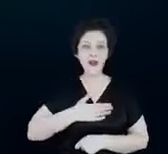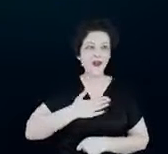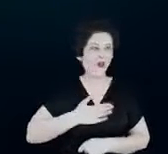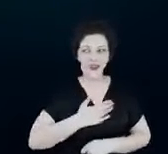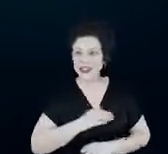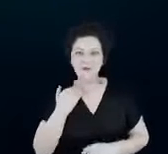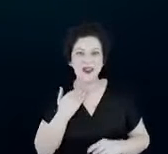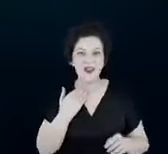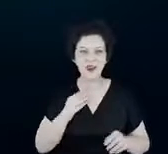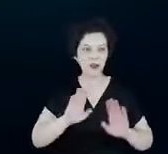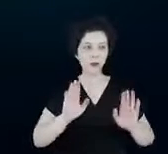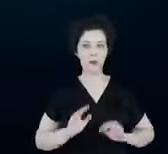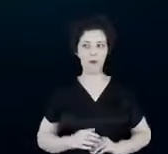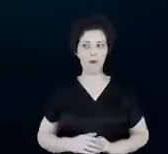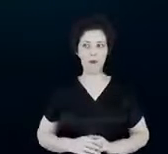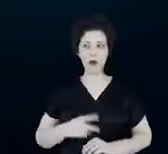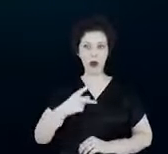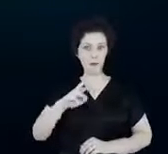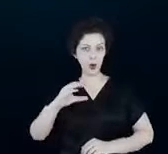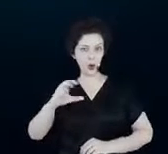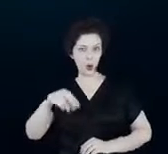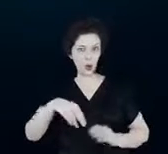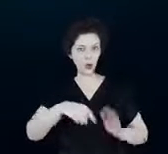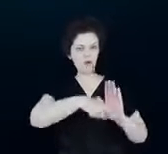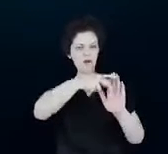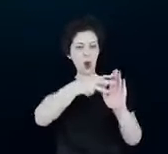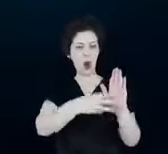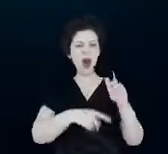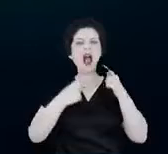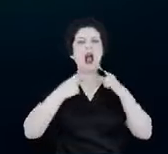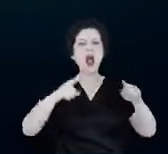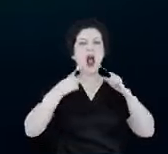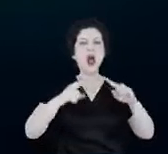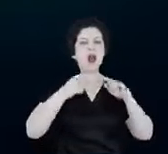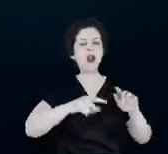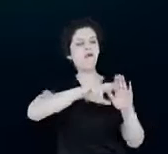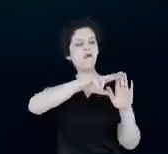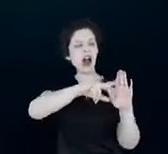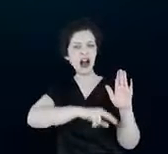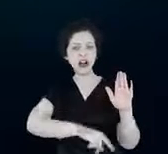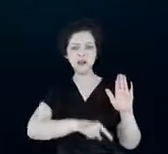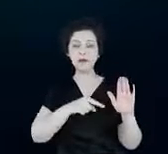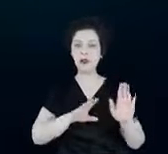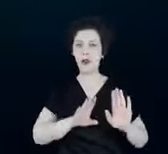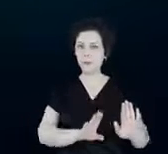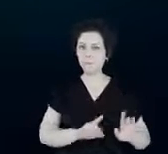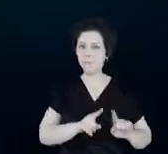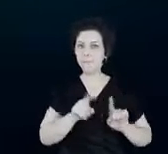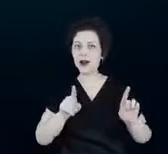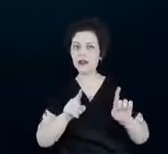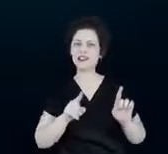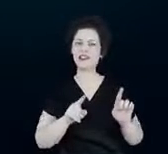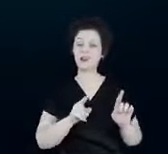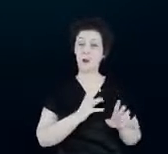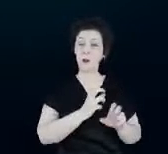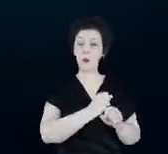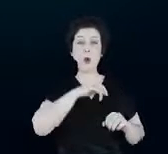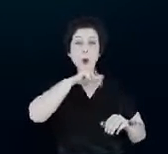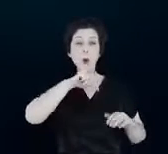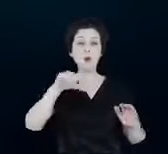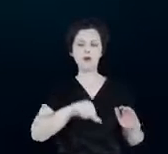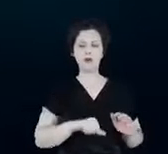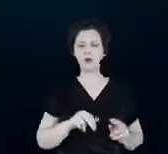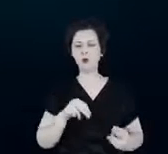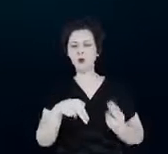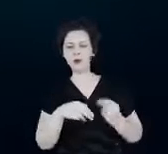ninguém vou dar uma mão só olhava no PROCON Né tava ali muita gente reclamando eu fui no entanto margem da últimas então ou no deck